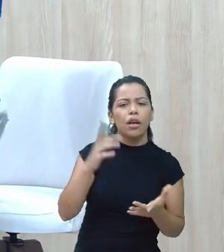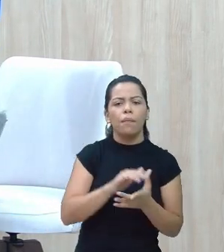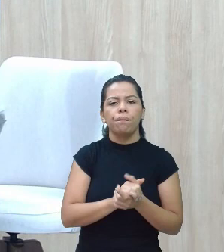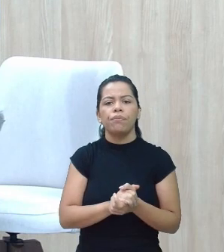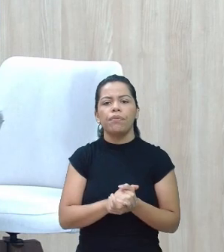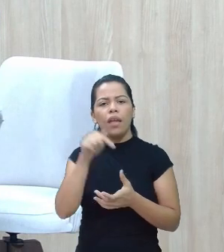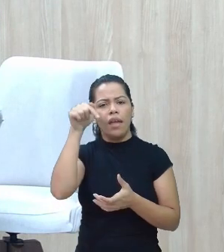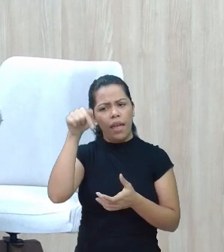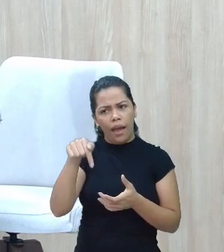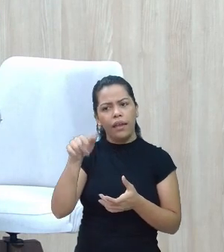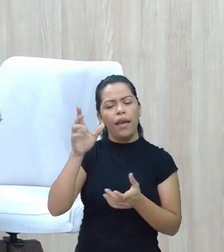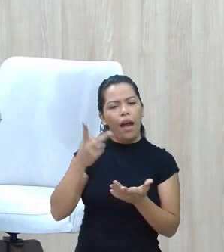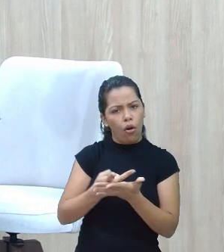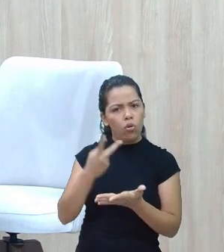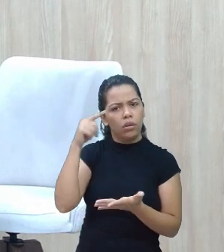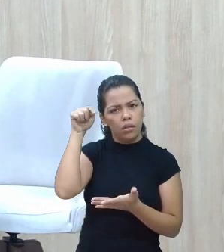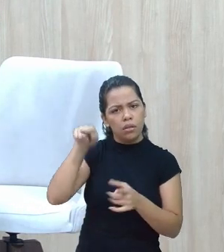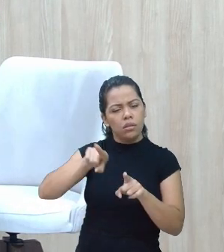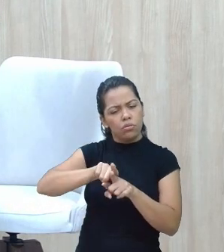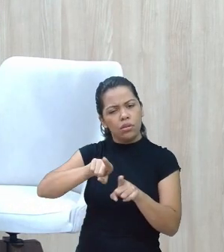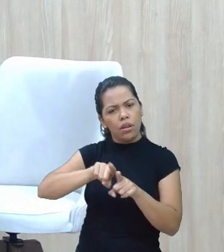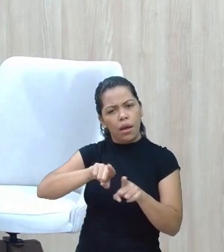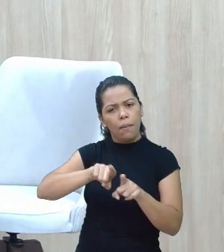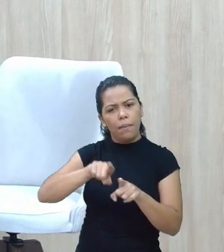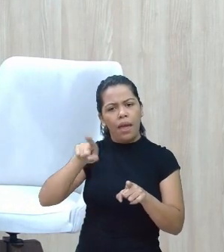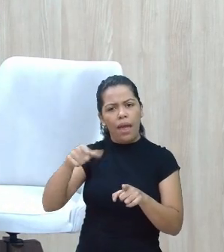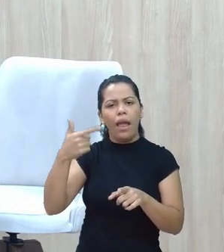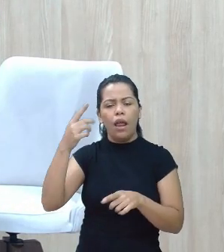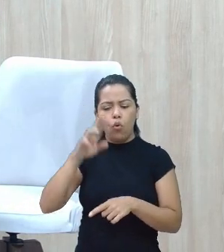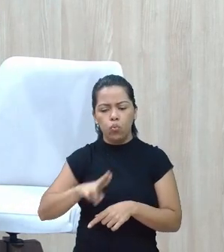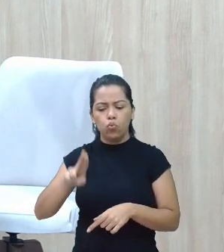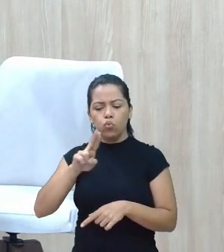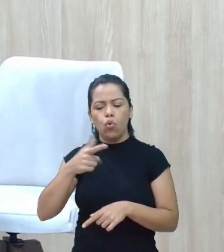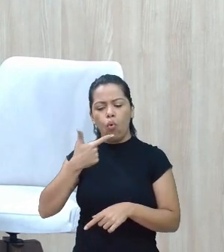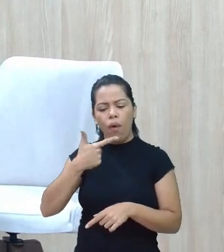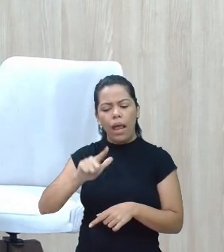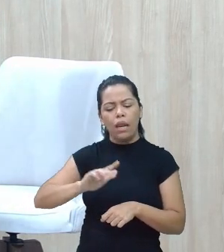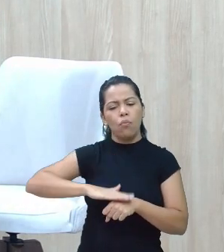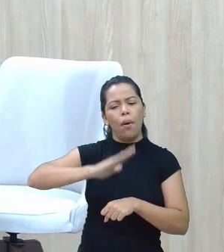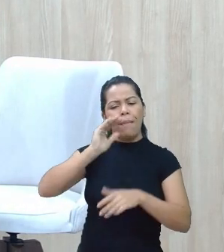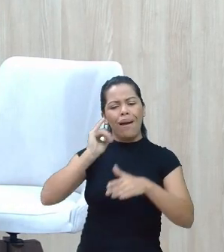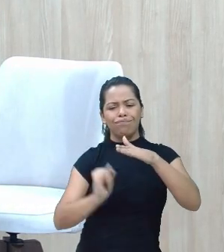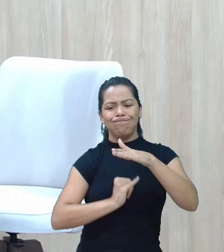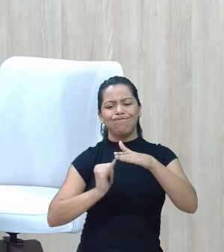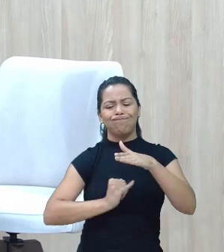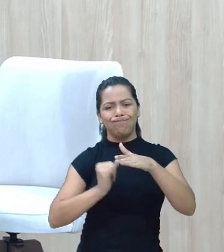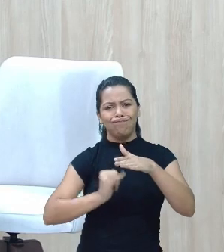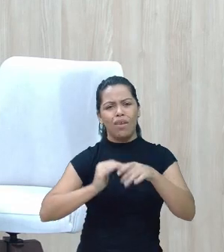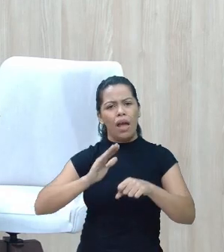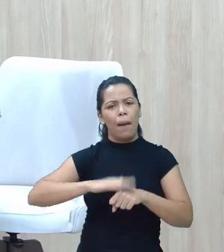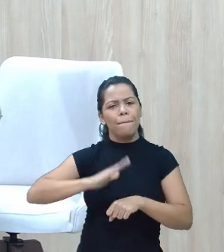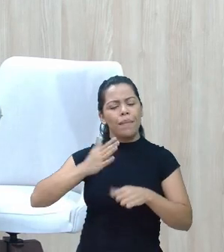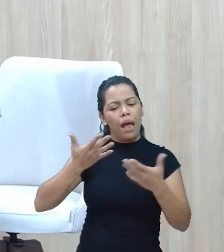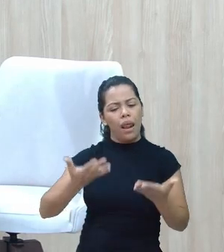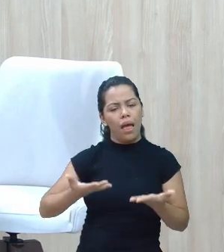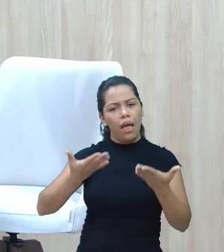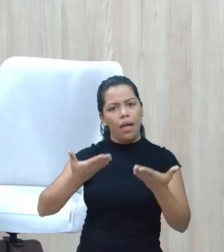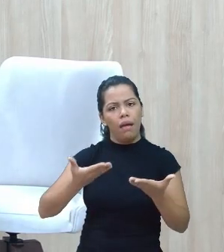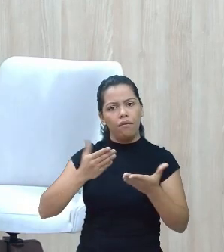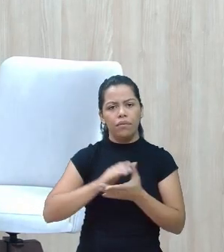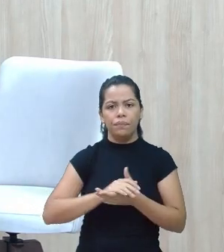inicialmente, ele optou por fazer uma linguagem mais aberta, mais solta, para ficar mais leve.